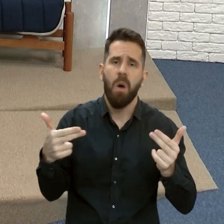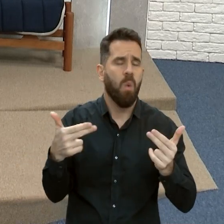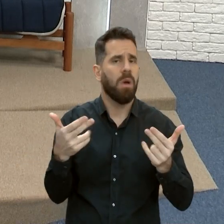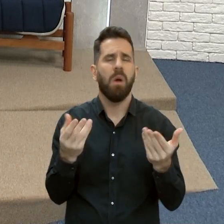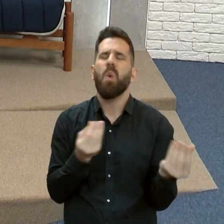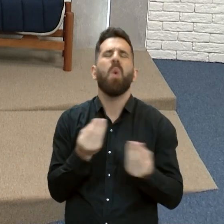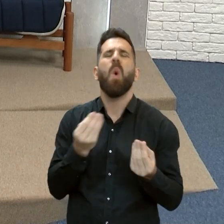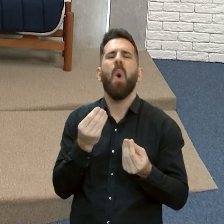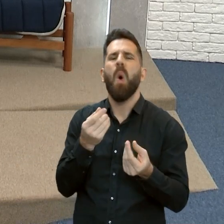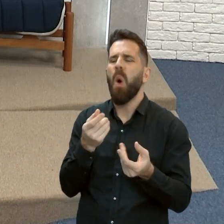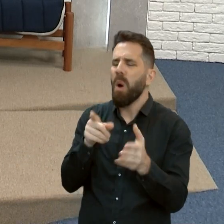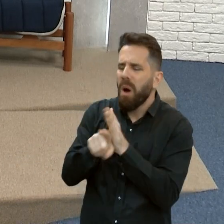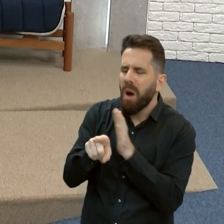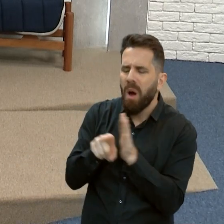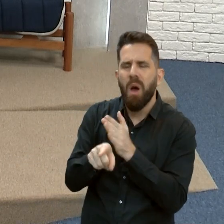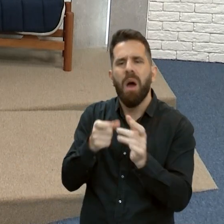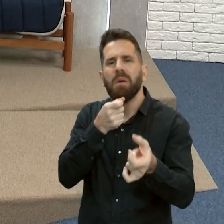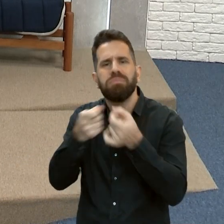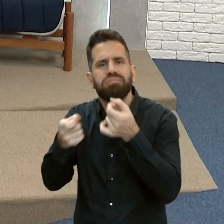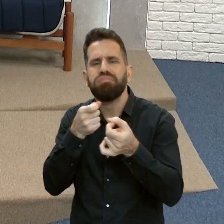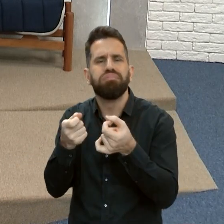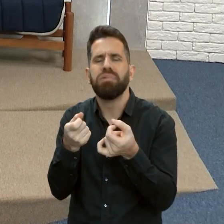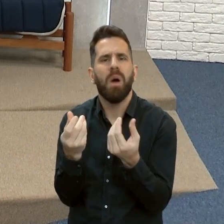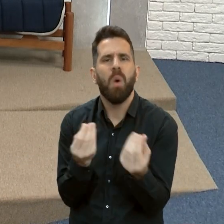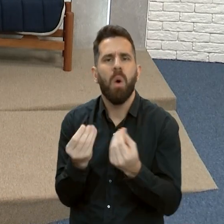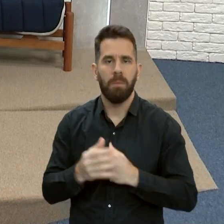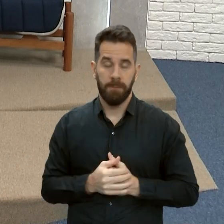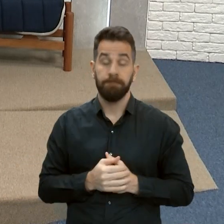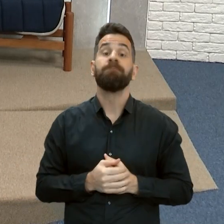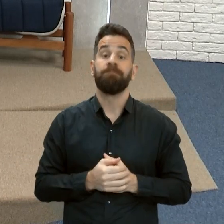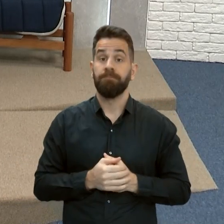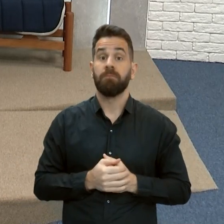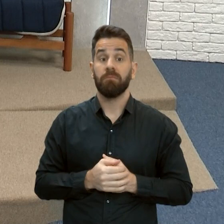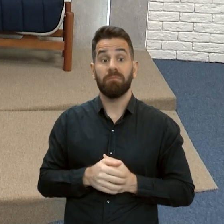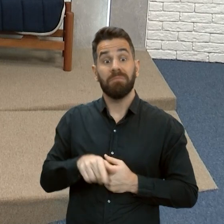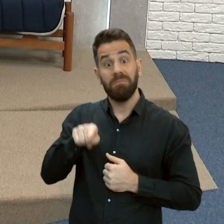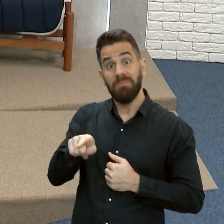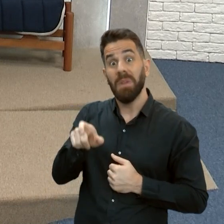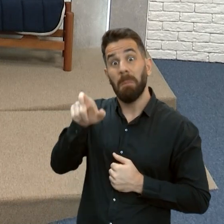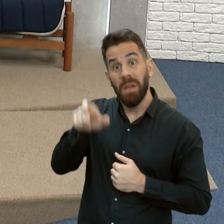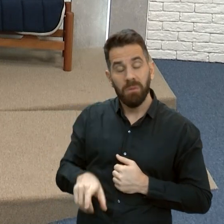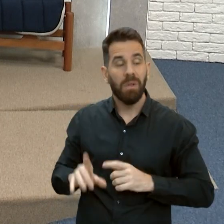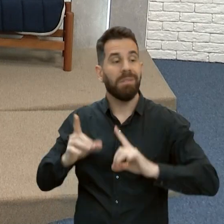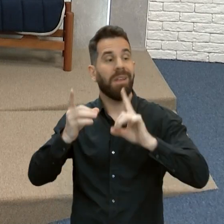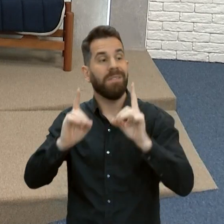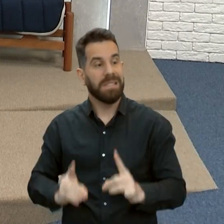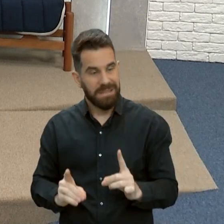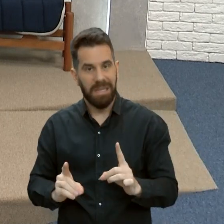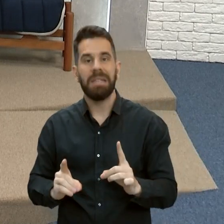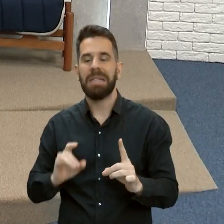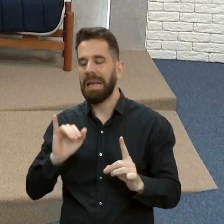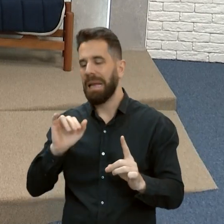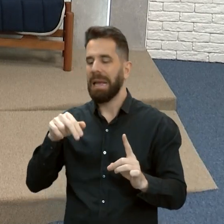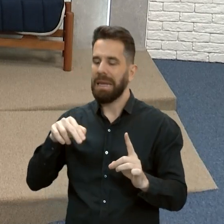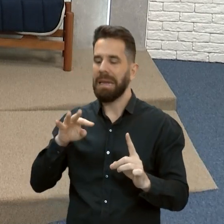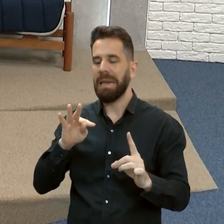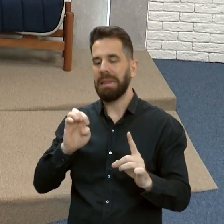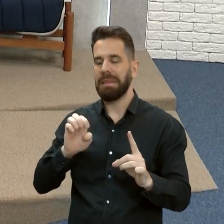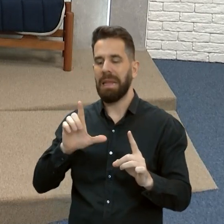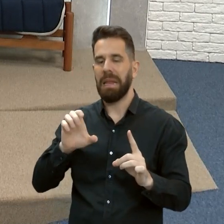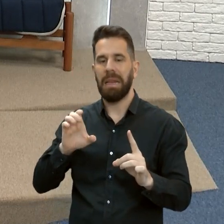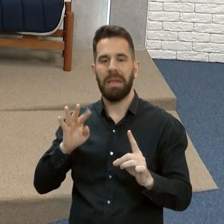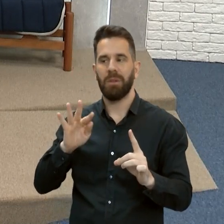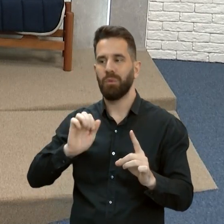deficiência intelectual, nas habilidades dela, ela tem que apresentar mais de uma dificuldade. Por